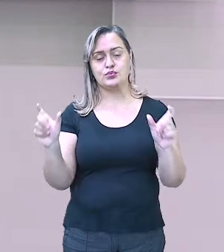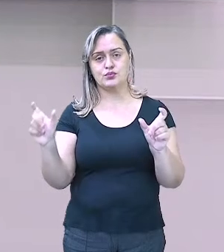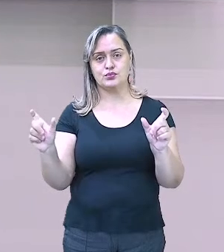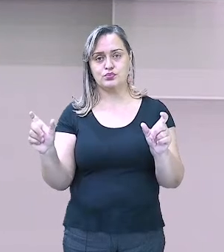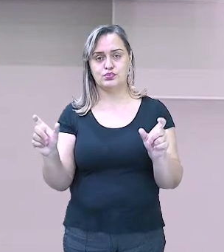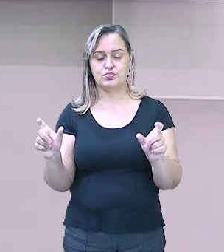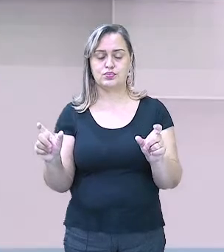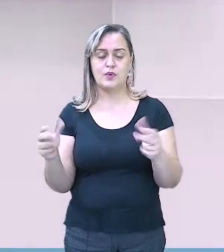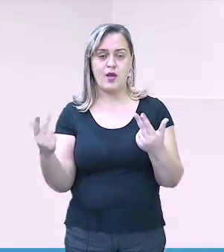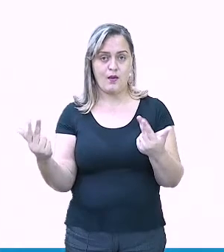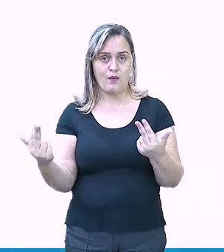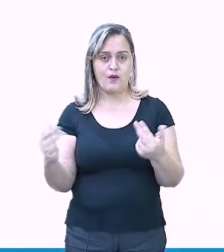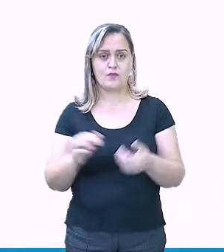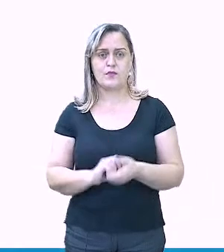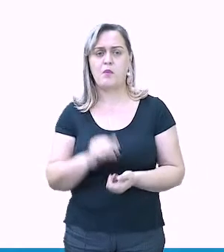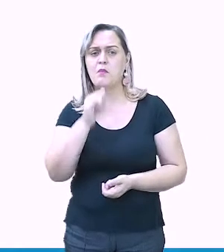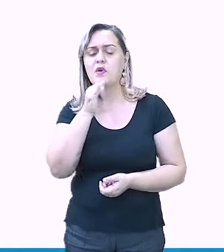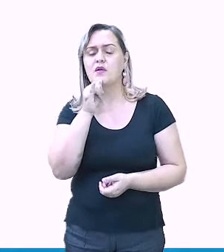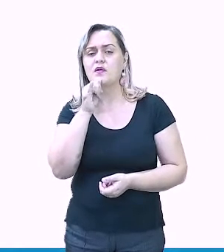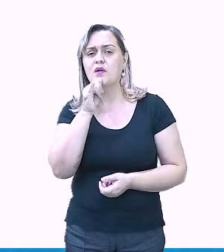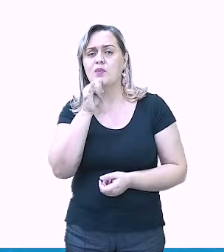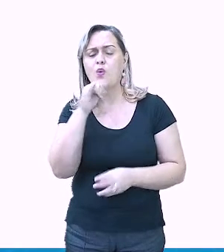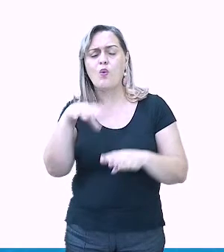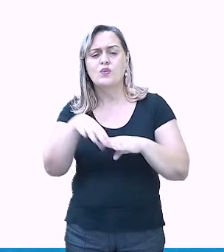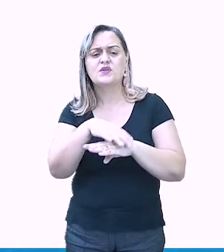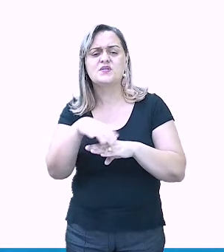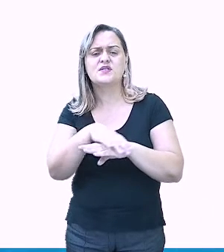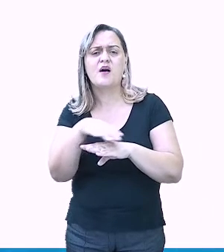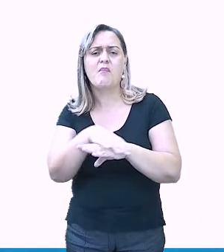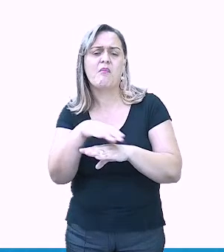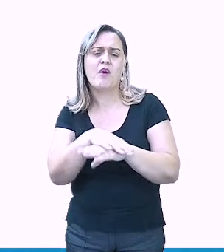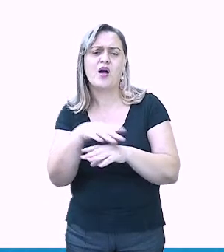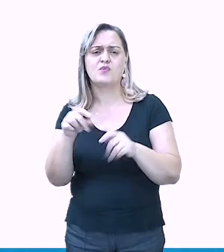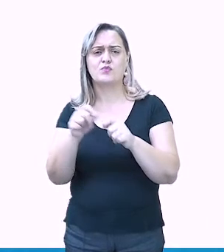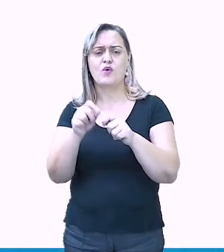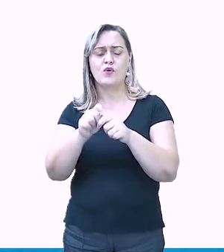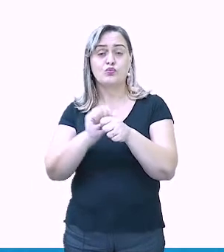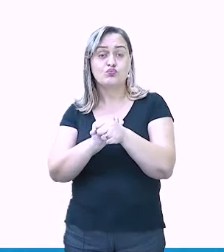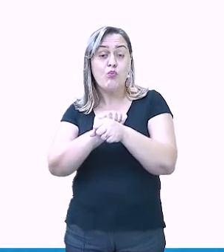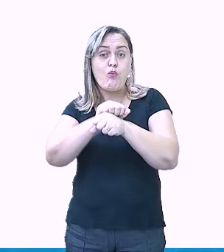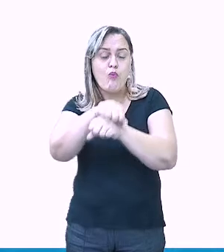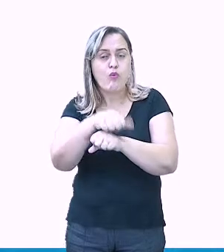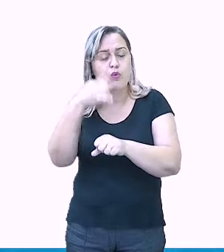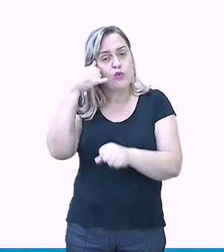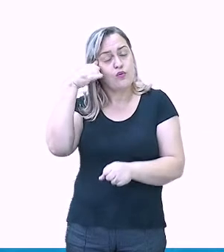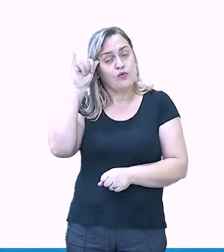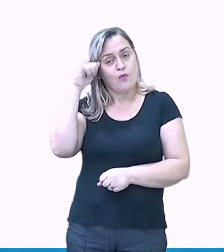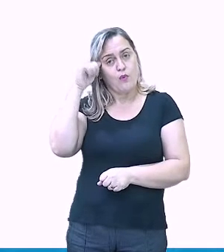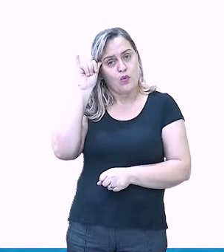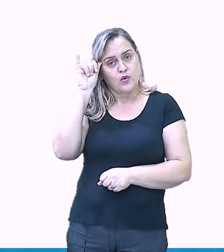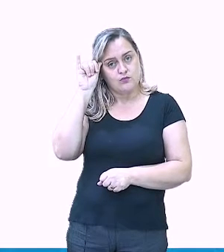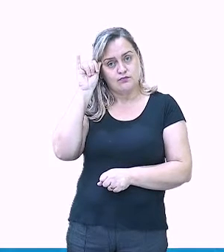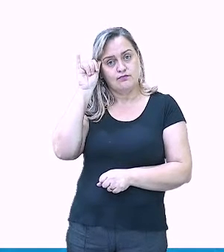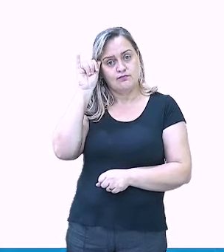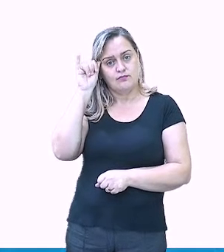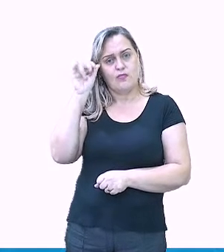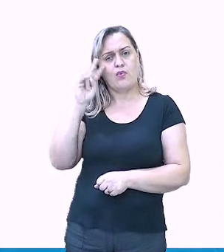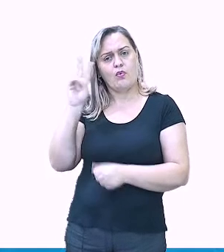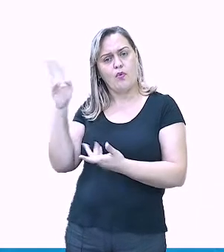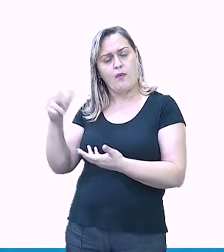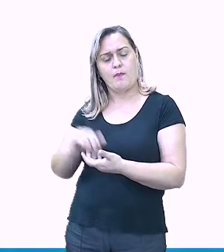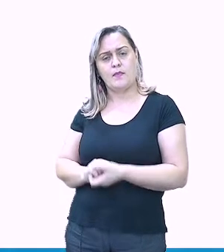O sapato era feito de couro de boi. Ó, então eu tenho o adjetivo